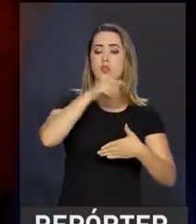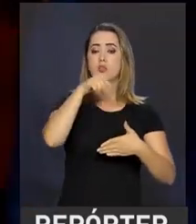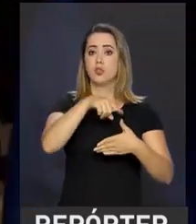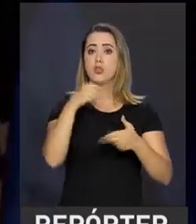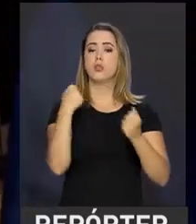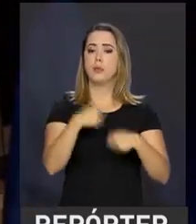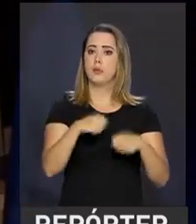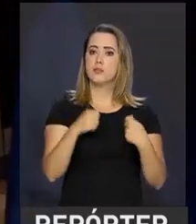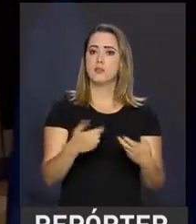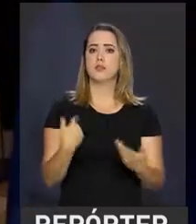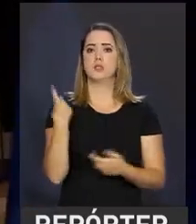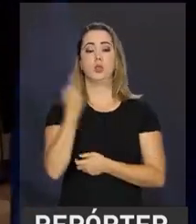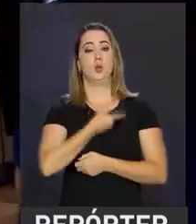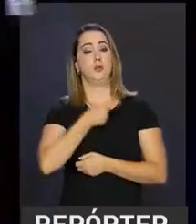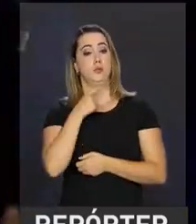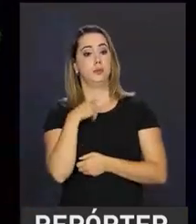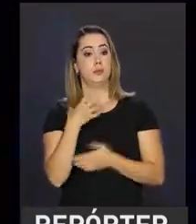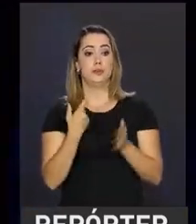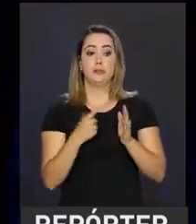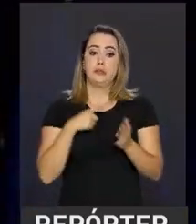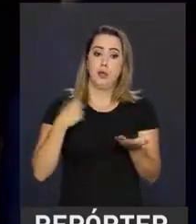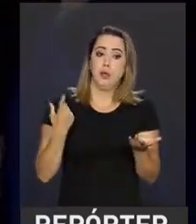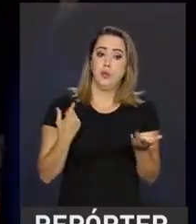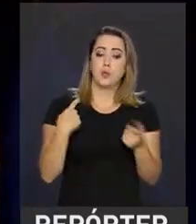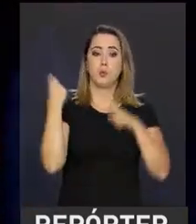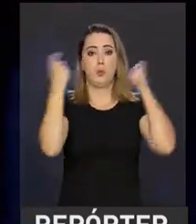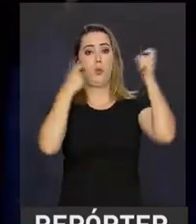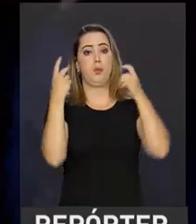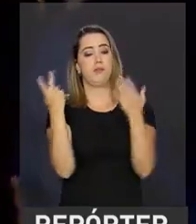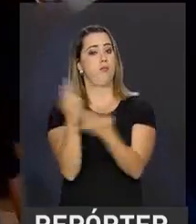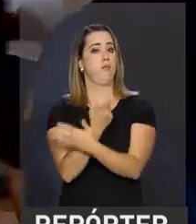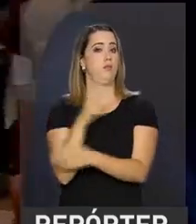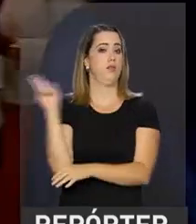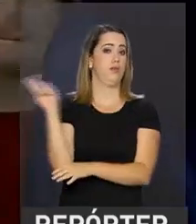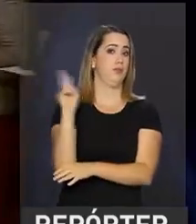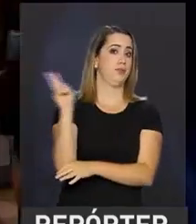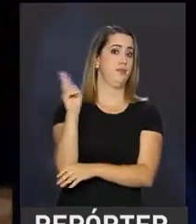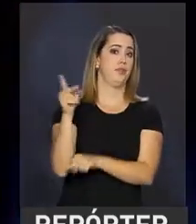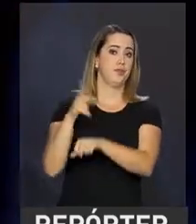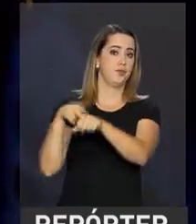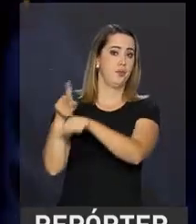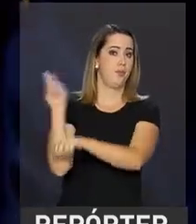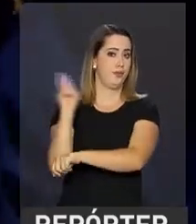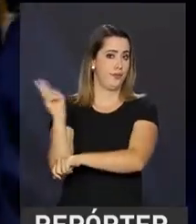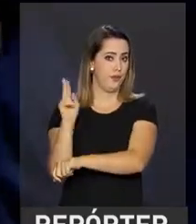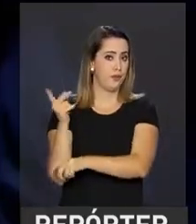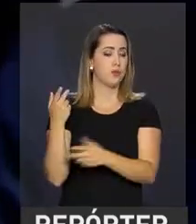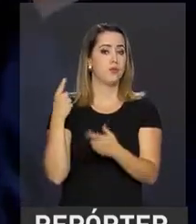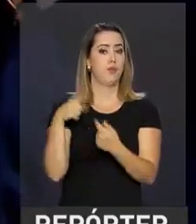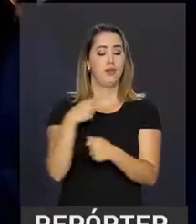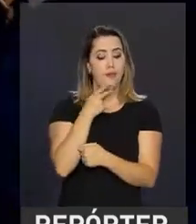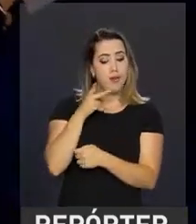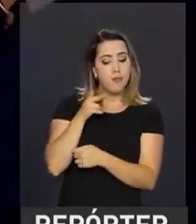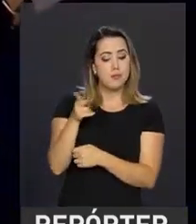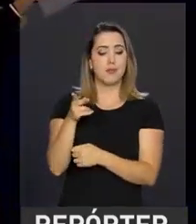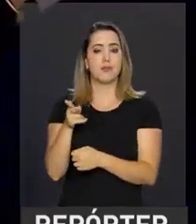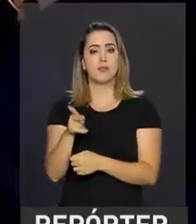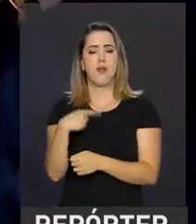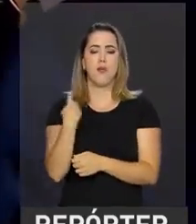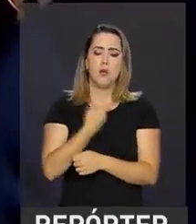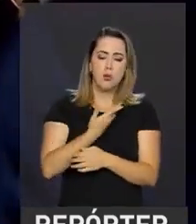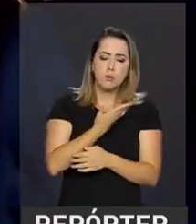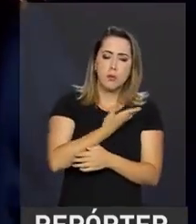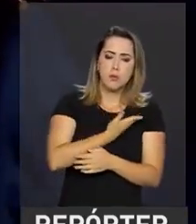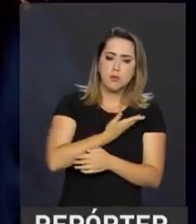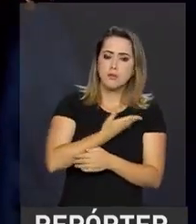preocupação com o que acontece institucionalmente na Venezuela. Sem embargo, de termos dito com muita ênfase, né, a nossa